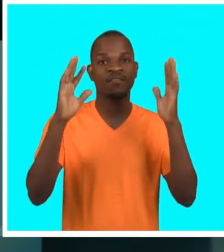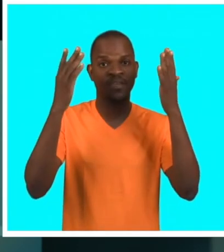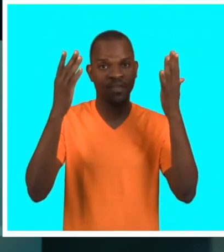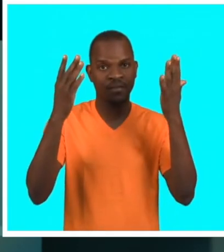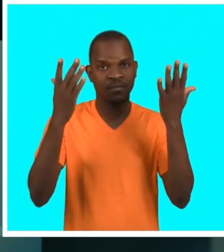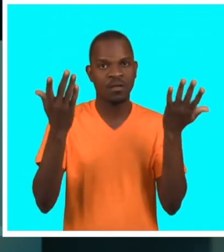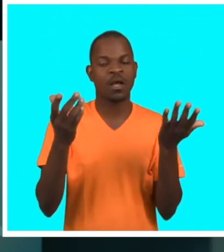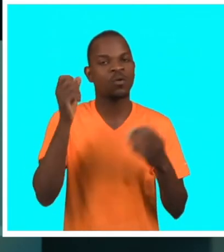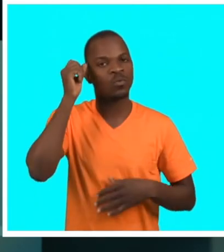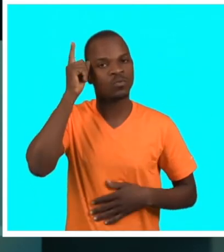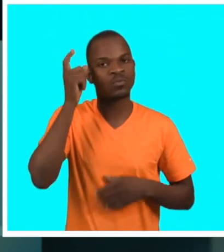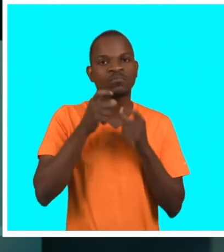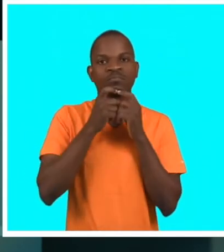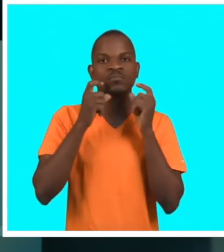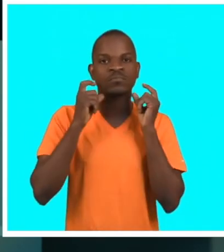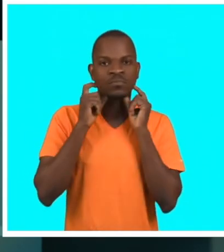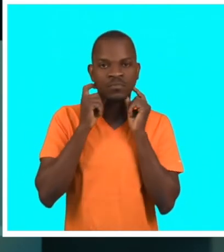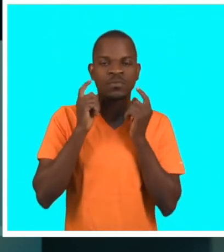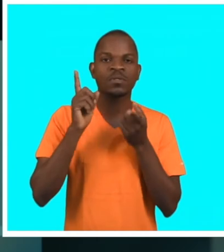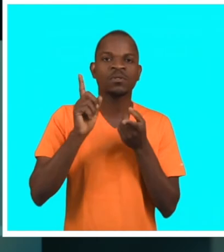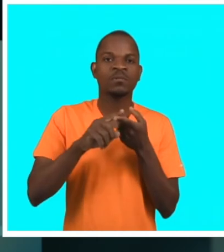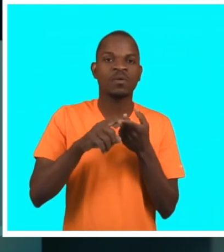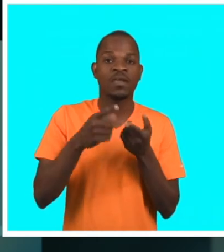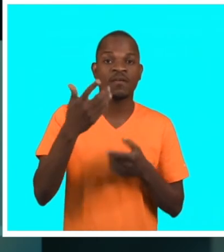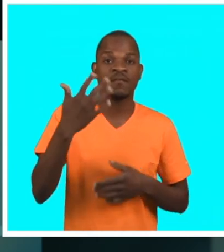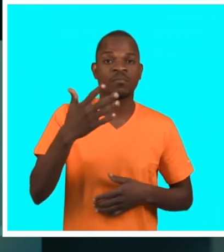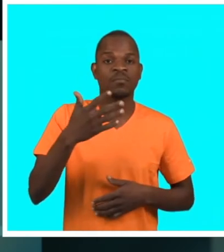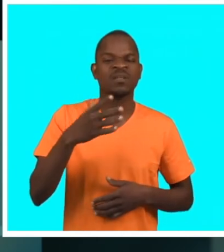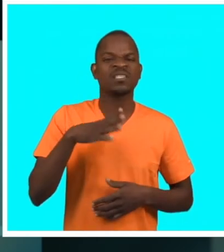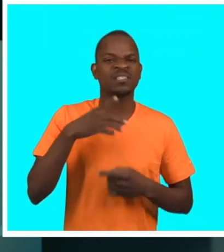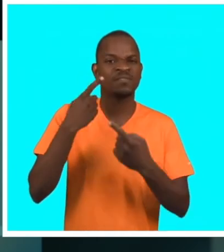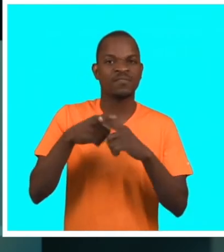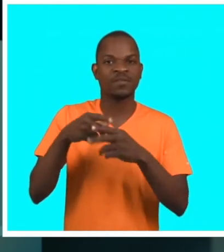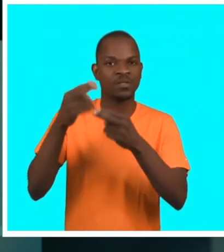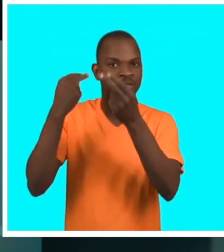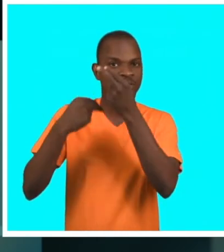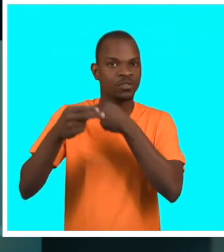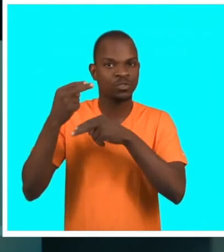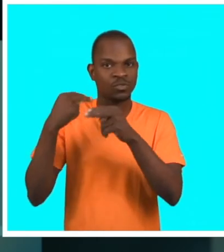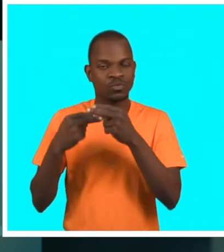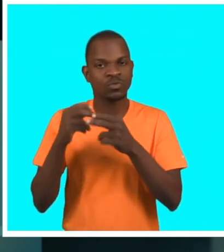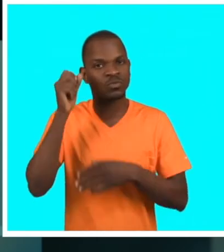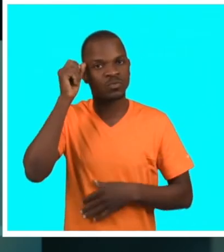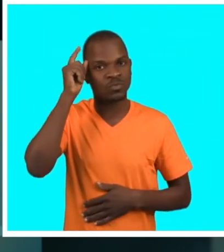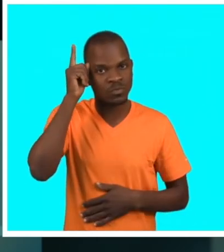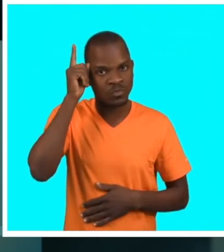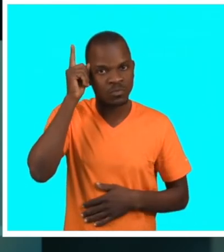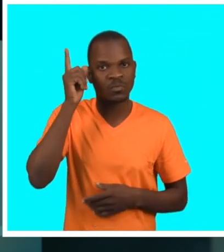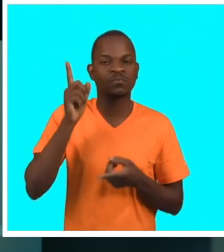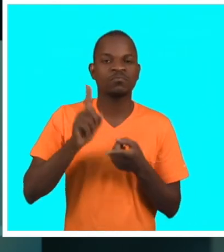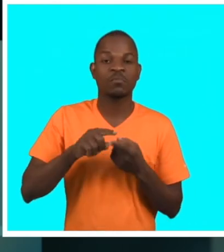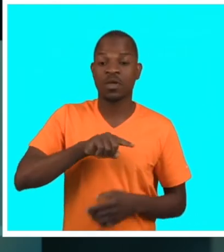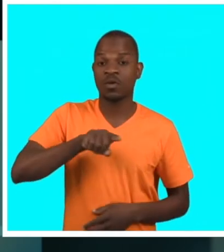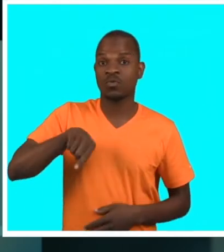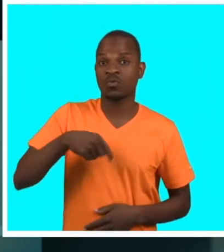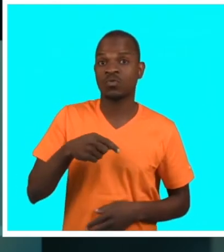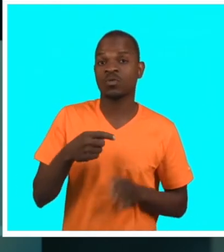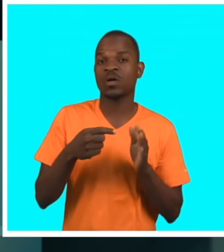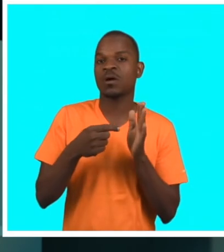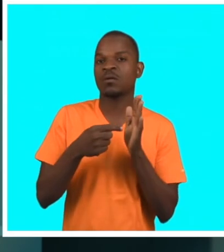nossa cultura, porque os meus filmes têm muito da cultura. vou contando as histórias e automaticamente vou mostrando a nossa cultura em todos os